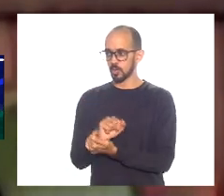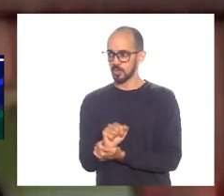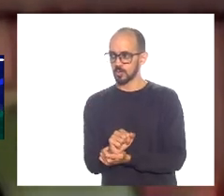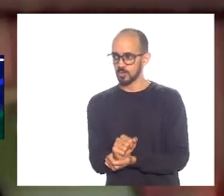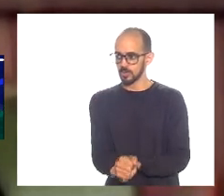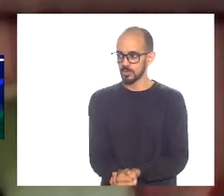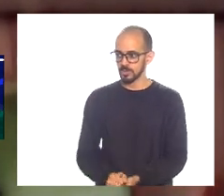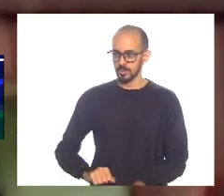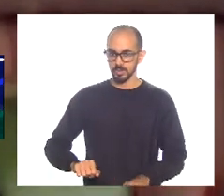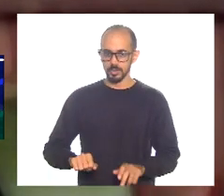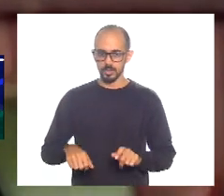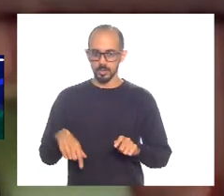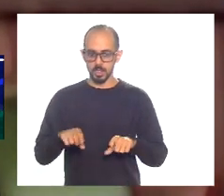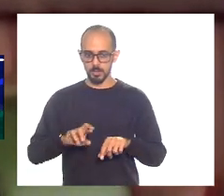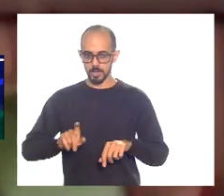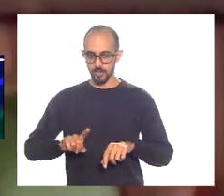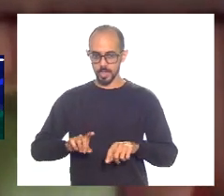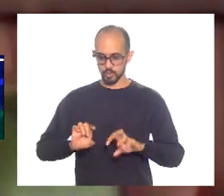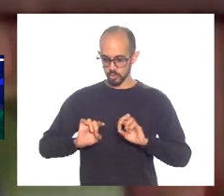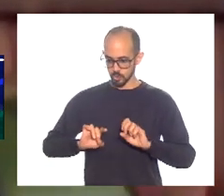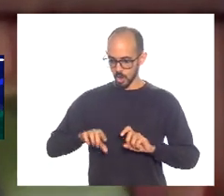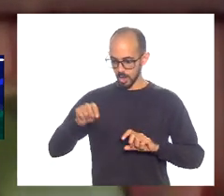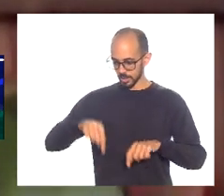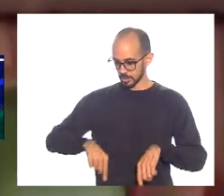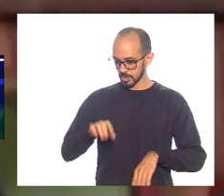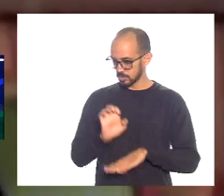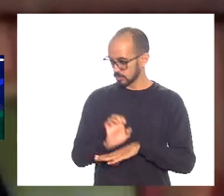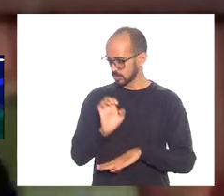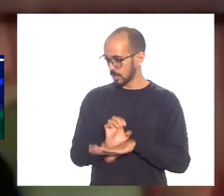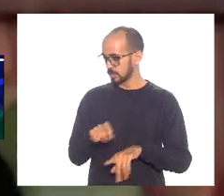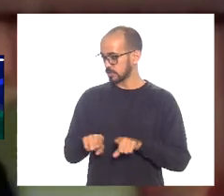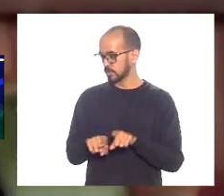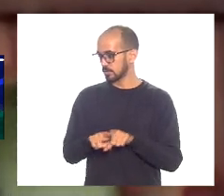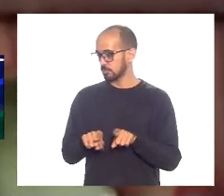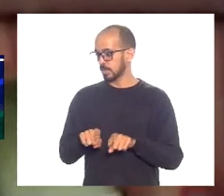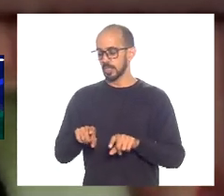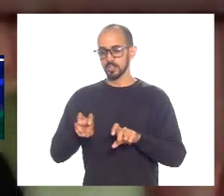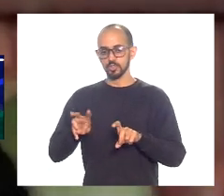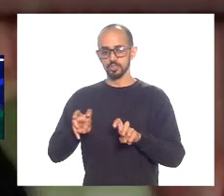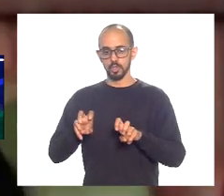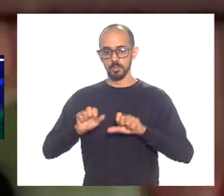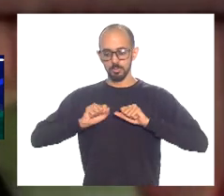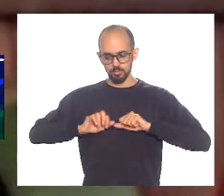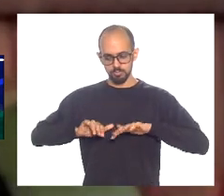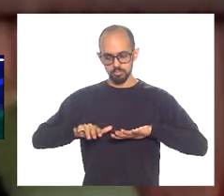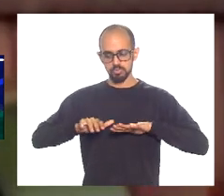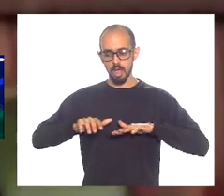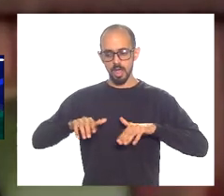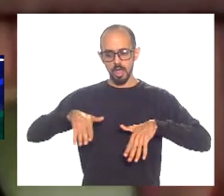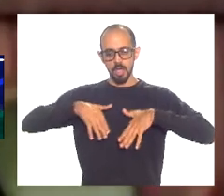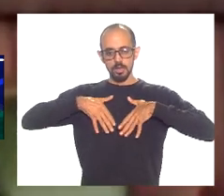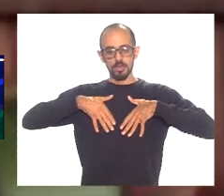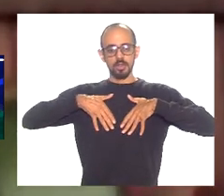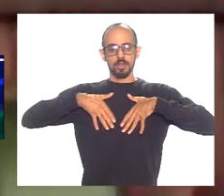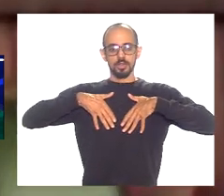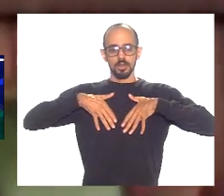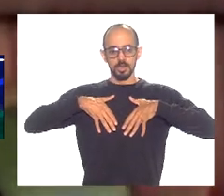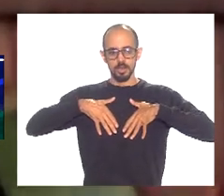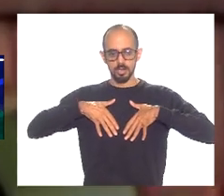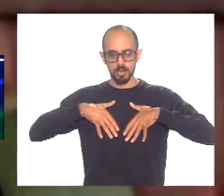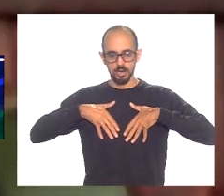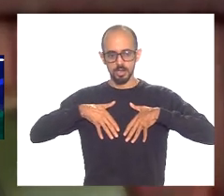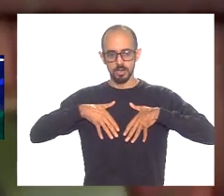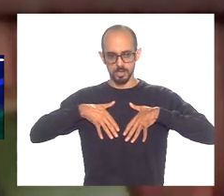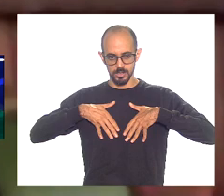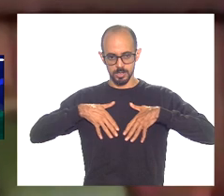Rio de Janeiro e aqui no nosso estado em relação à contaminação da tuberculose, né? Entre tantos outros. Mas vale